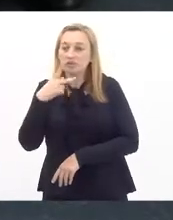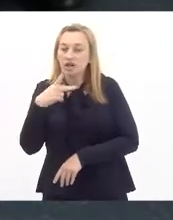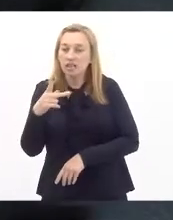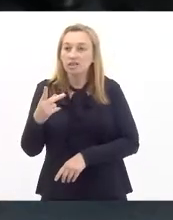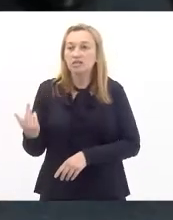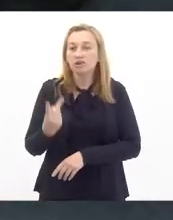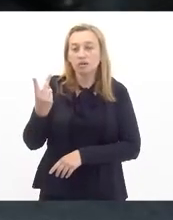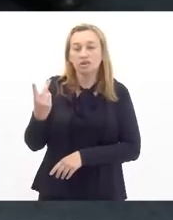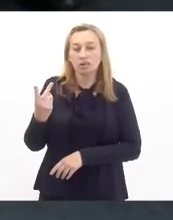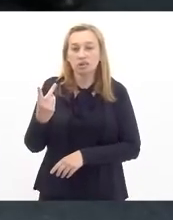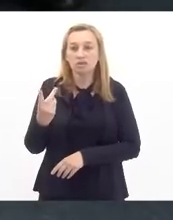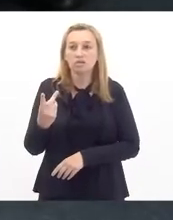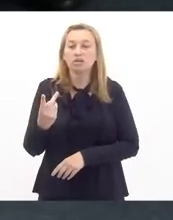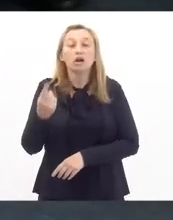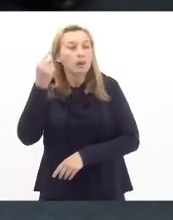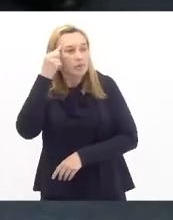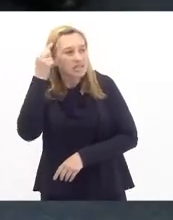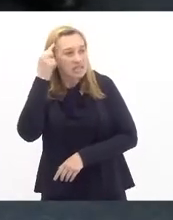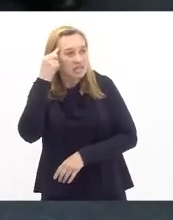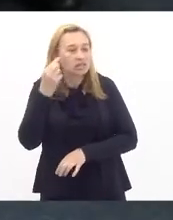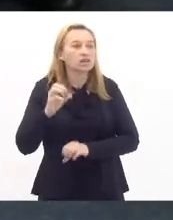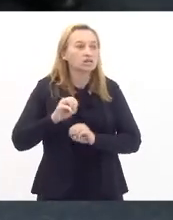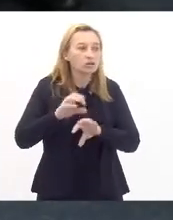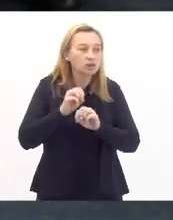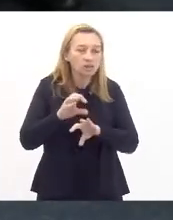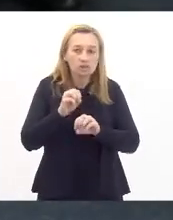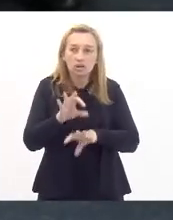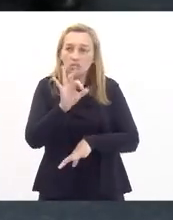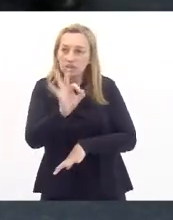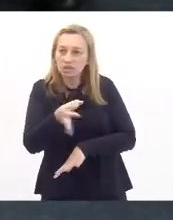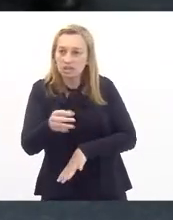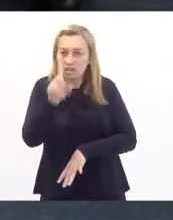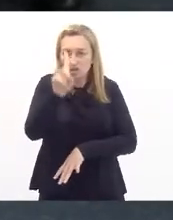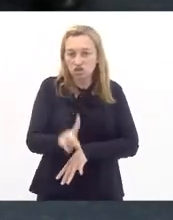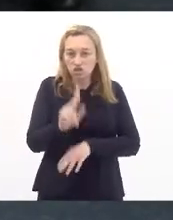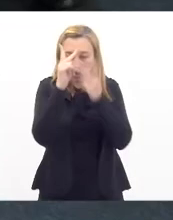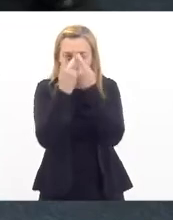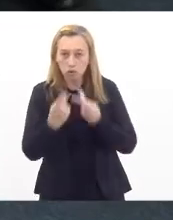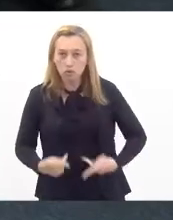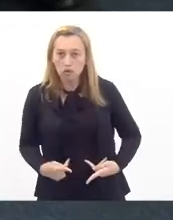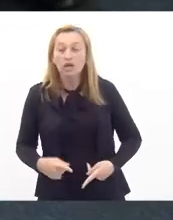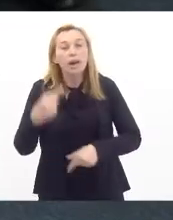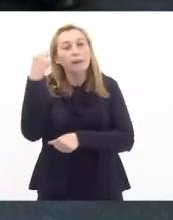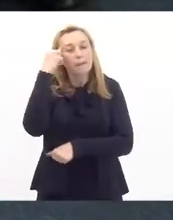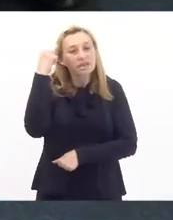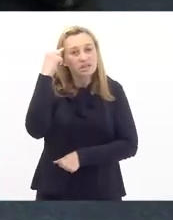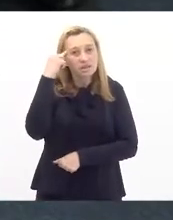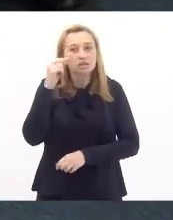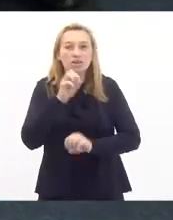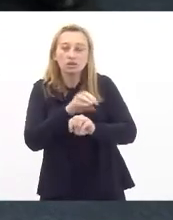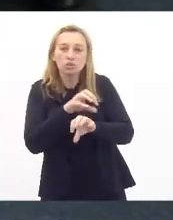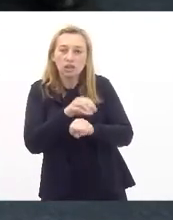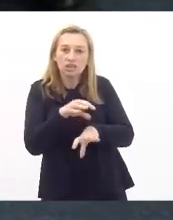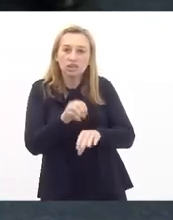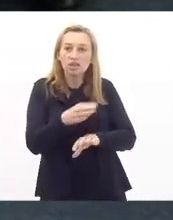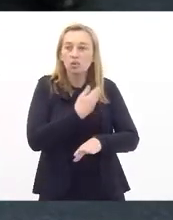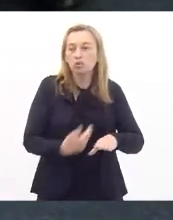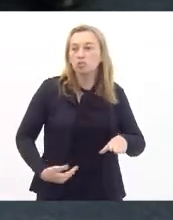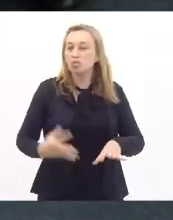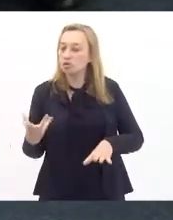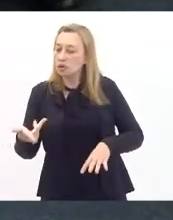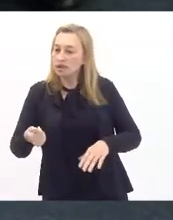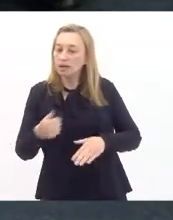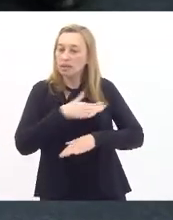priorizando a atuação da pensando a educação como uma garantia de direitos humanos e pensando na educação pública de qualidade